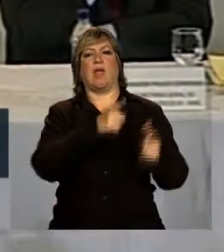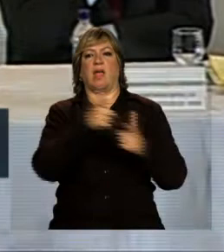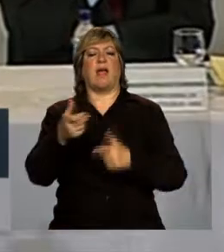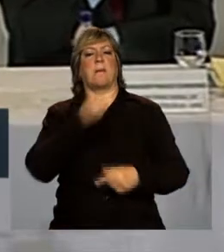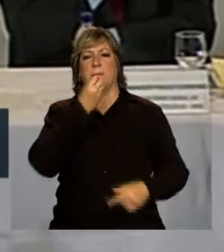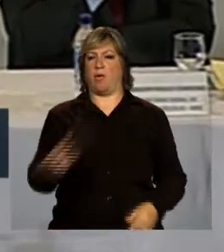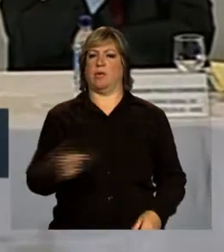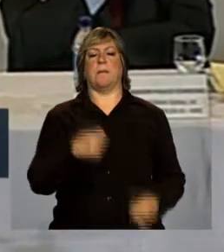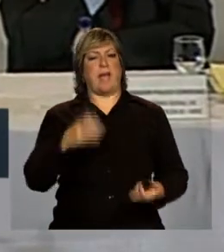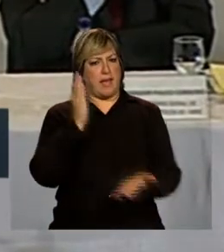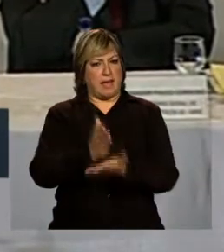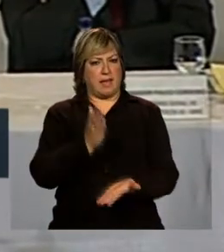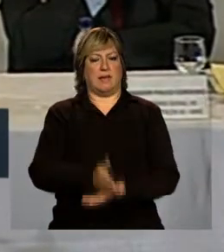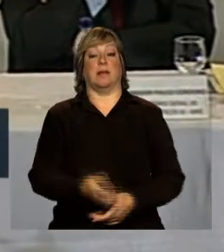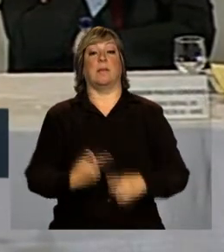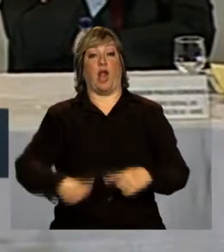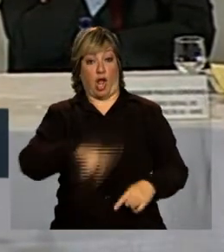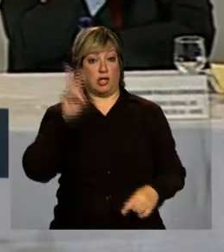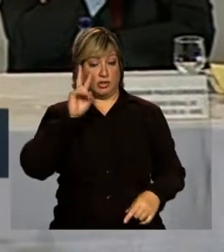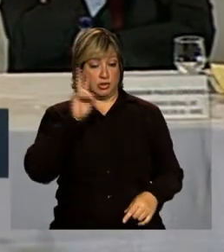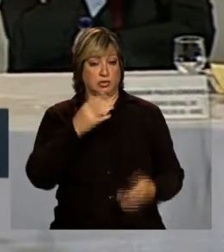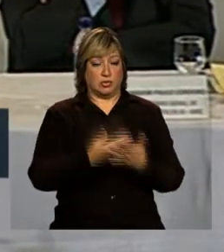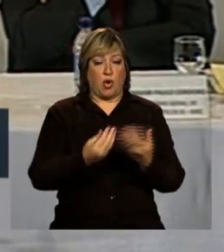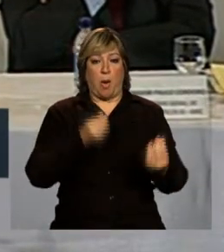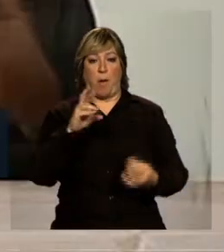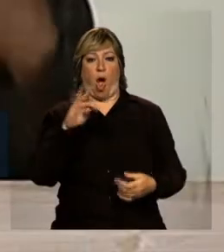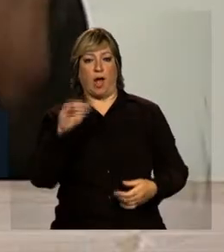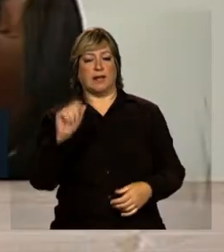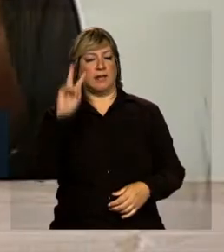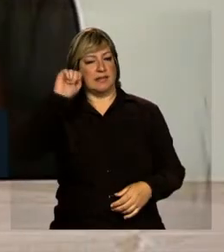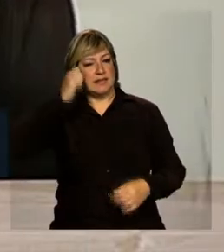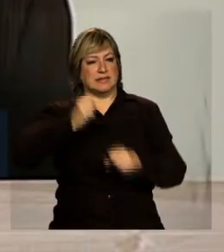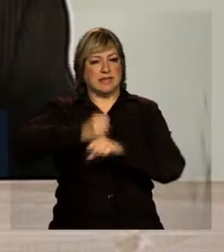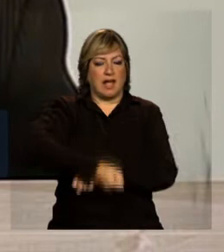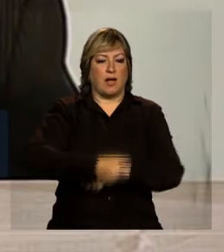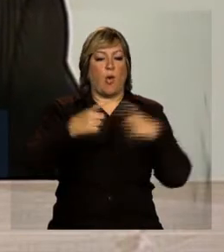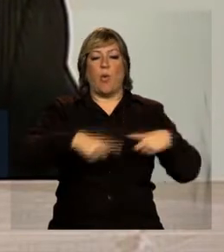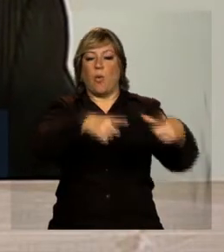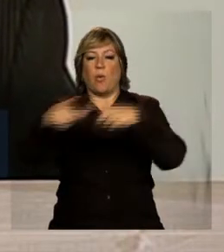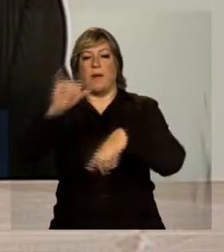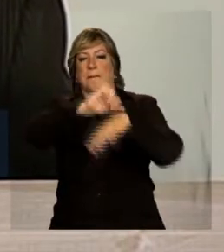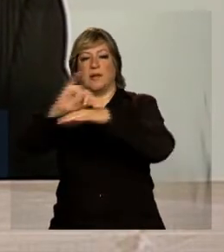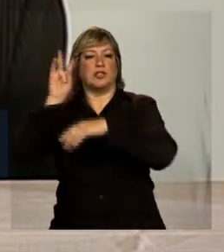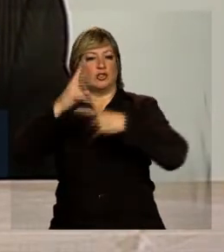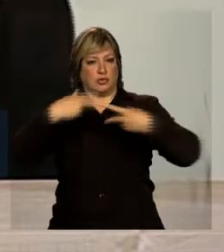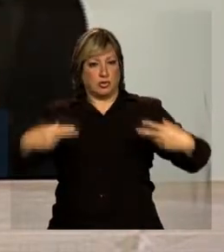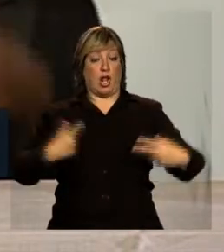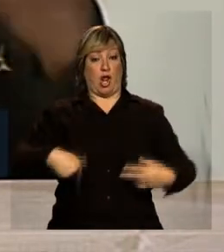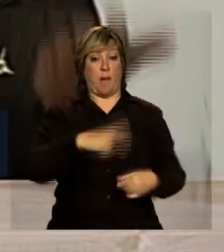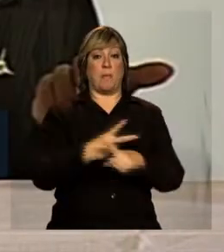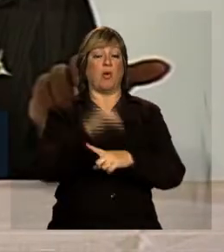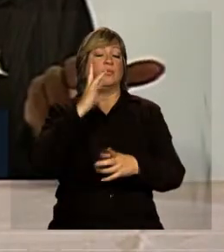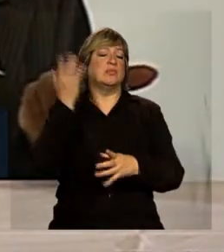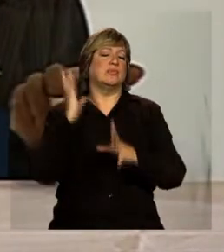gente está estudando a rota dos escravos, a gente está buscando a nossa autoestima, né?